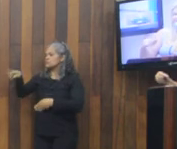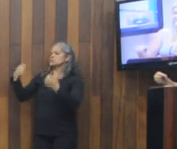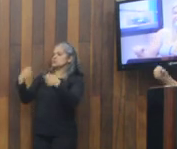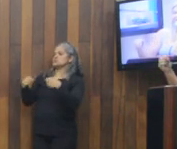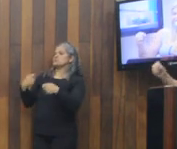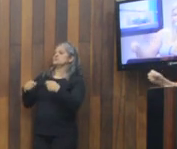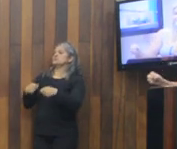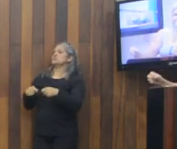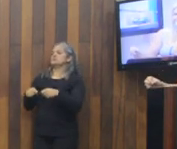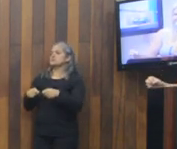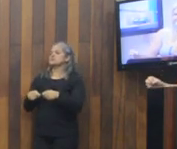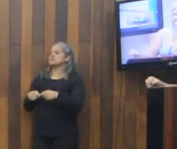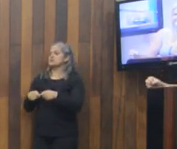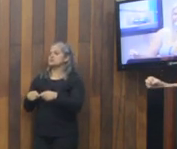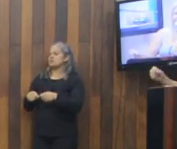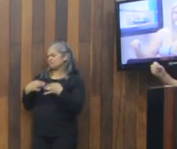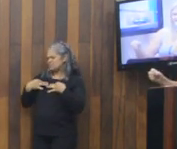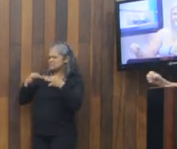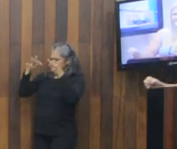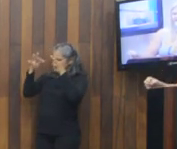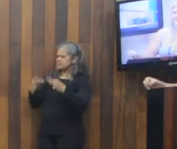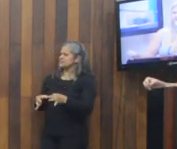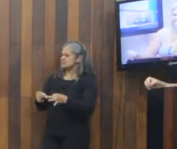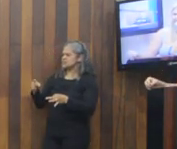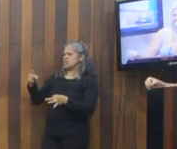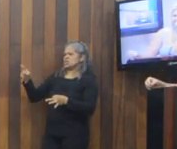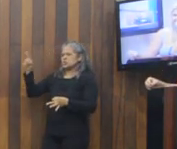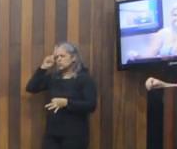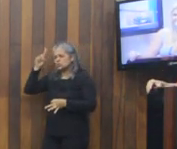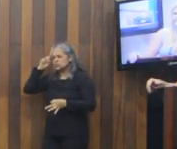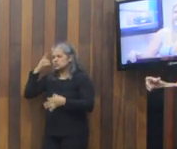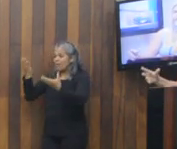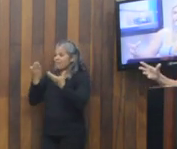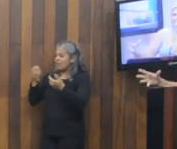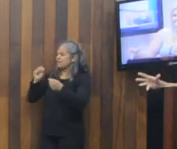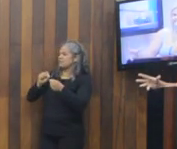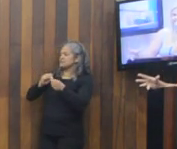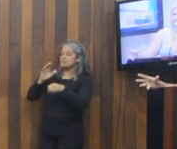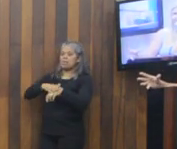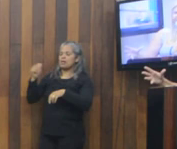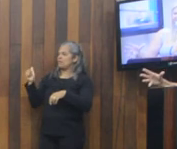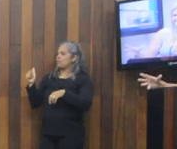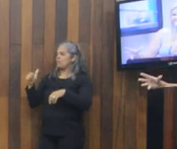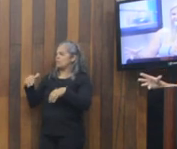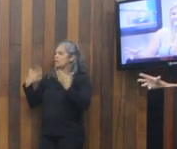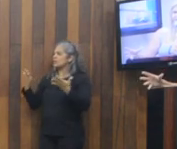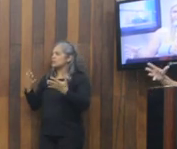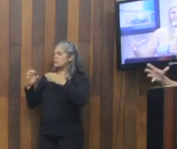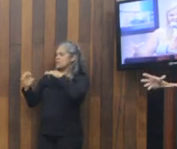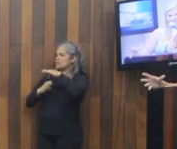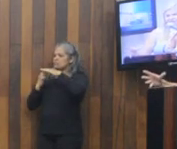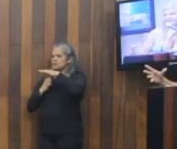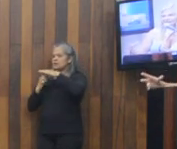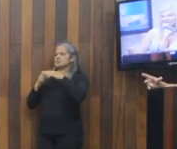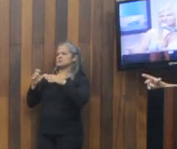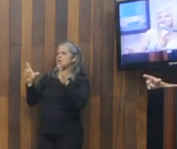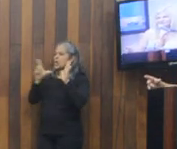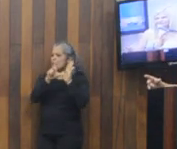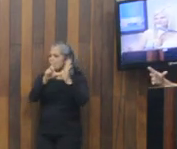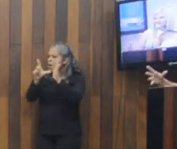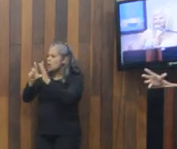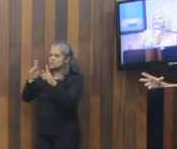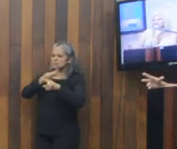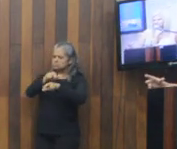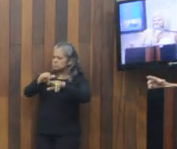tenho certeza que muitos de vocês diariamente querem fazer. Então, o comércio, a CIA, pede